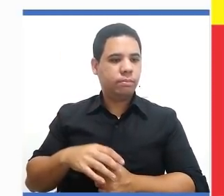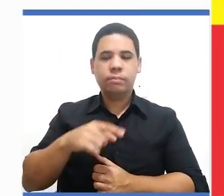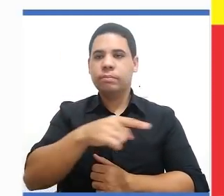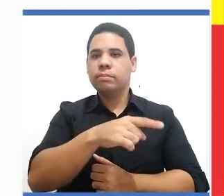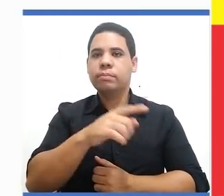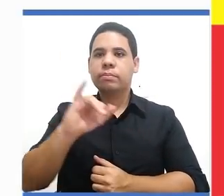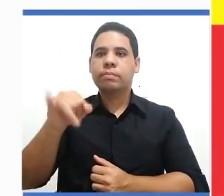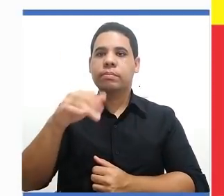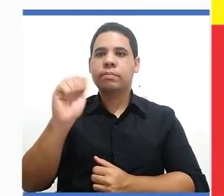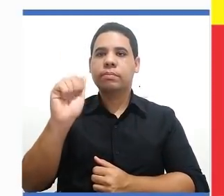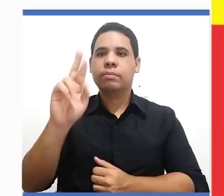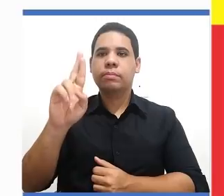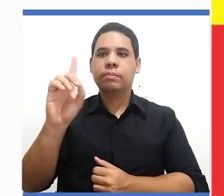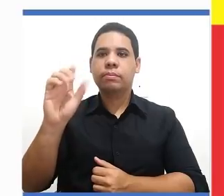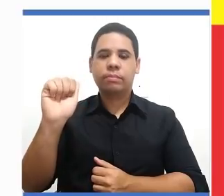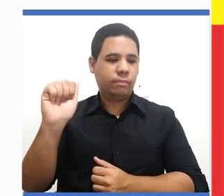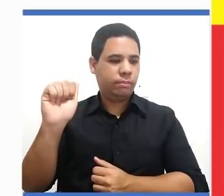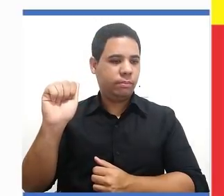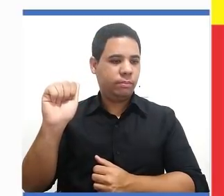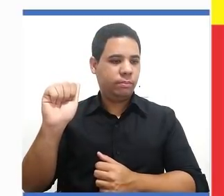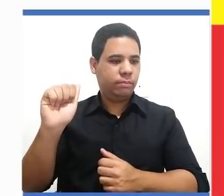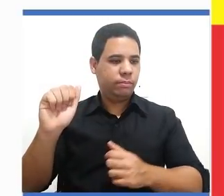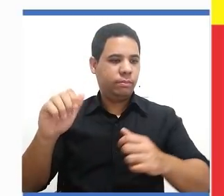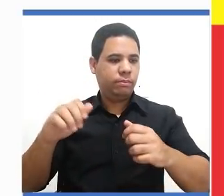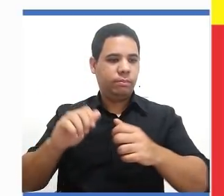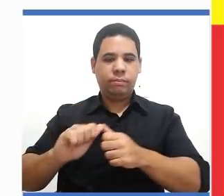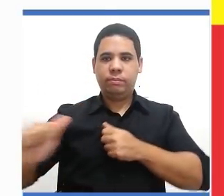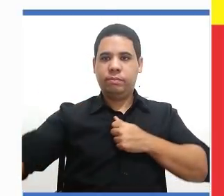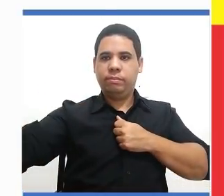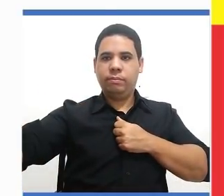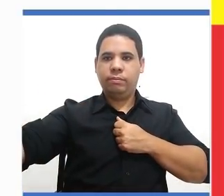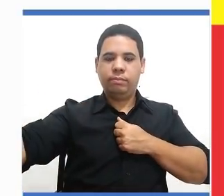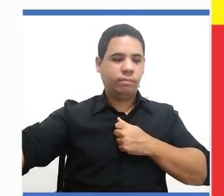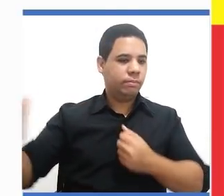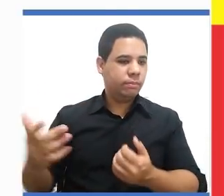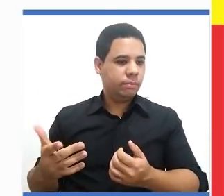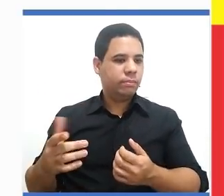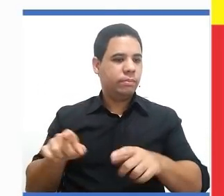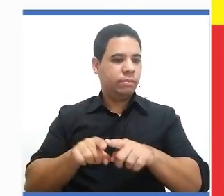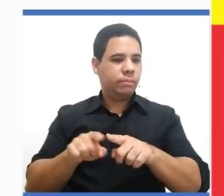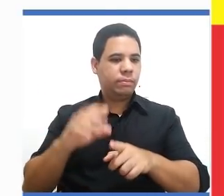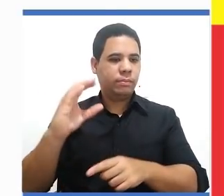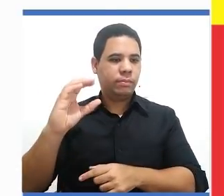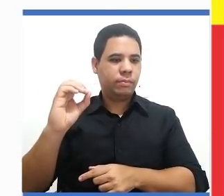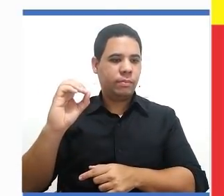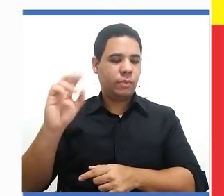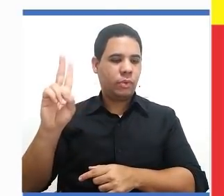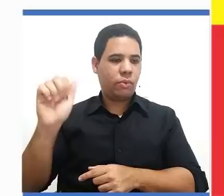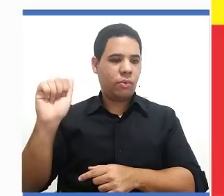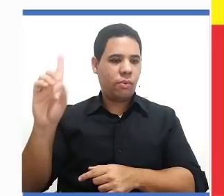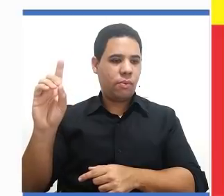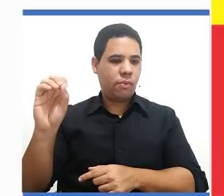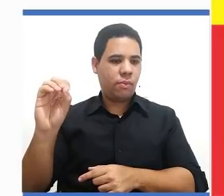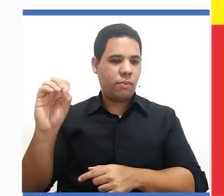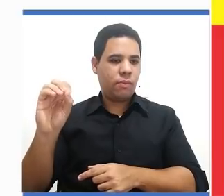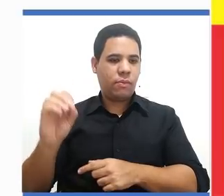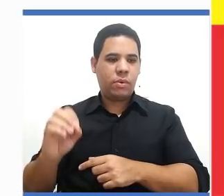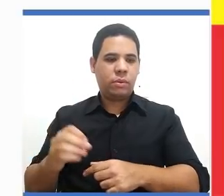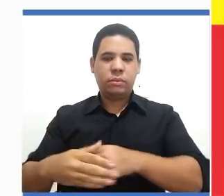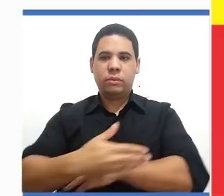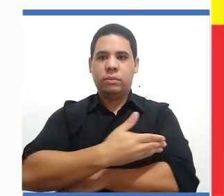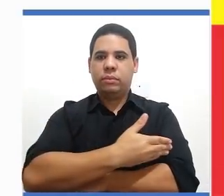medida aí do braço, né? Nessa medida aí. Vocês estão vendo. Então, polegada, palmo, pé, jarda e